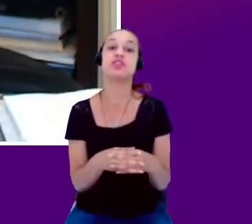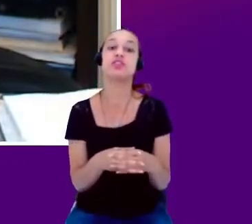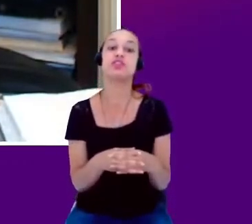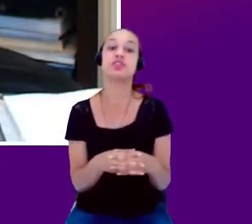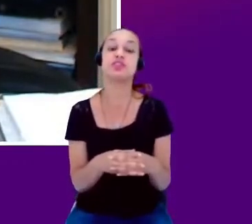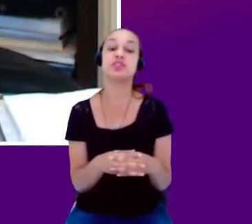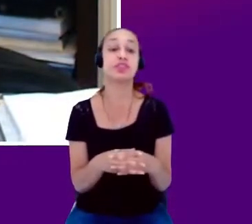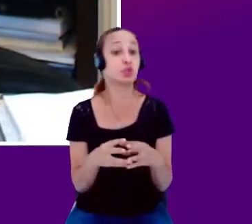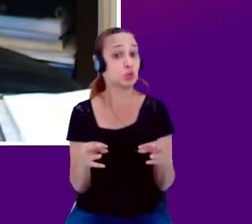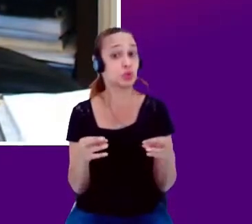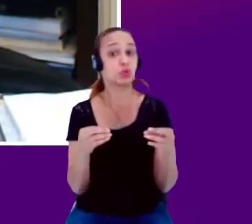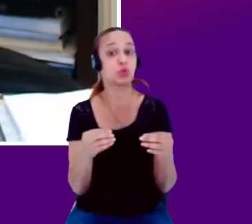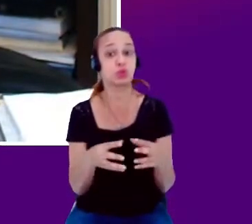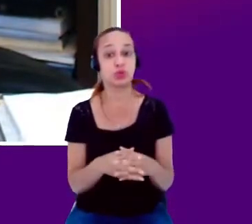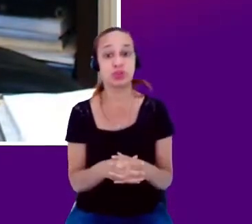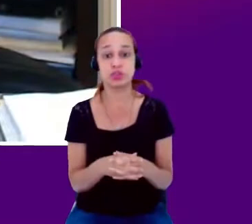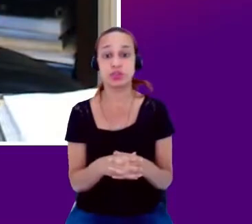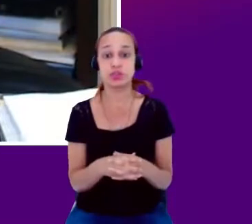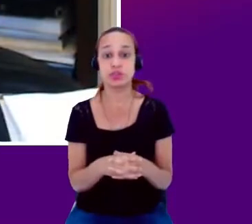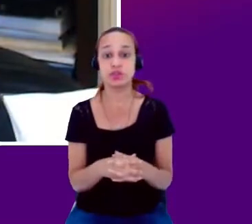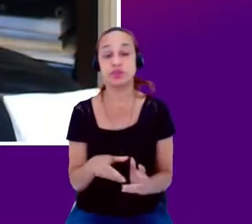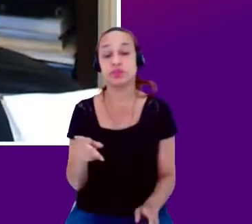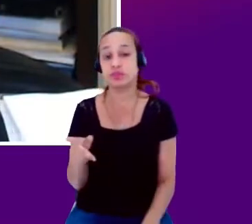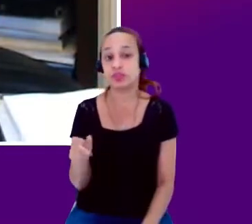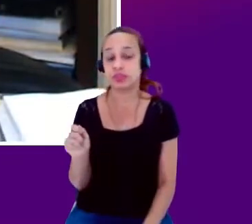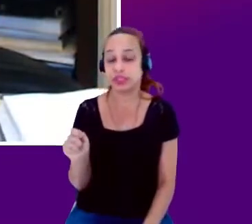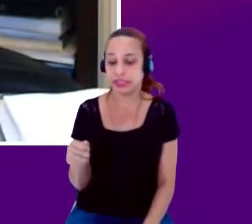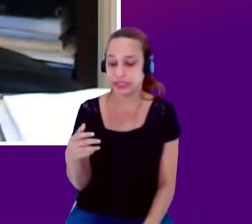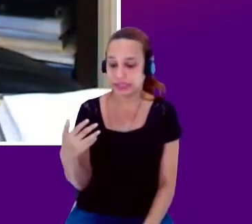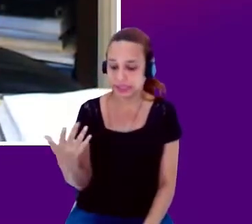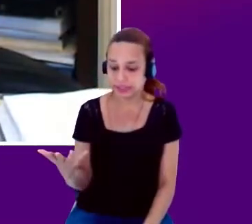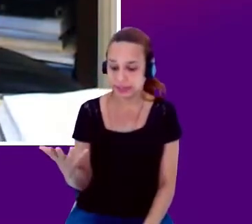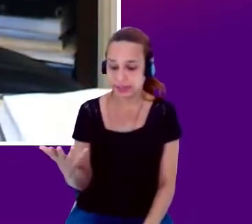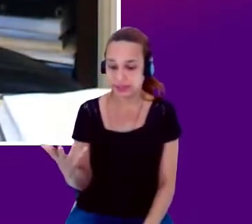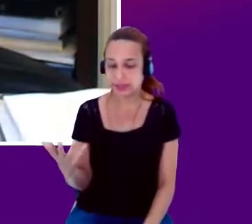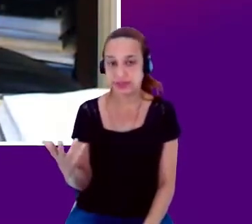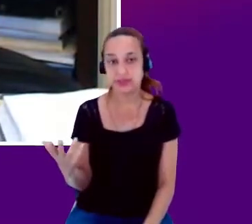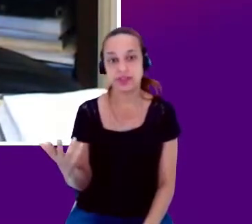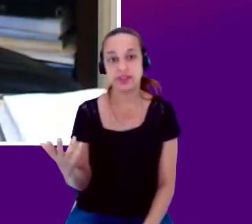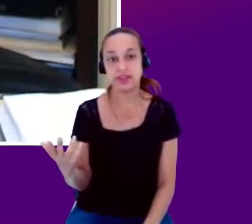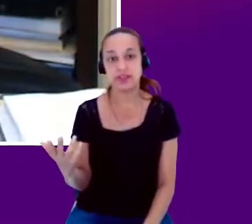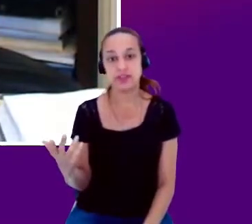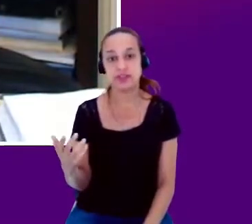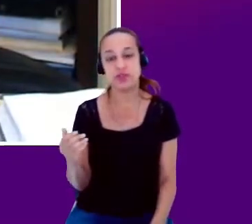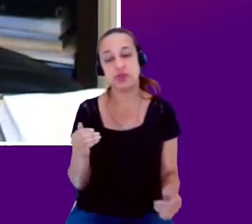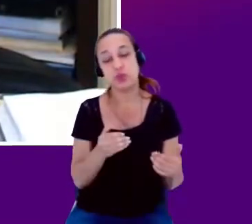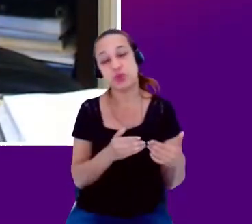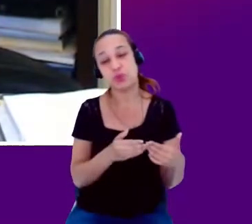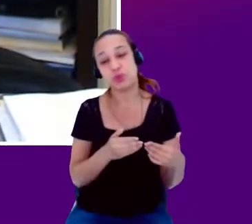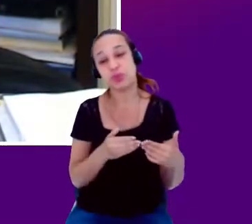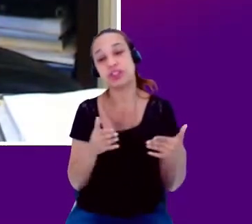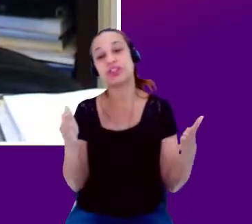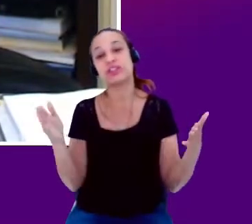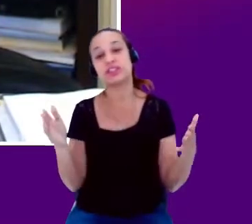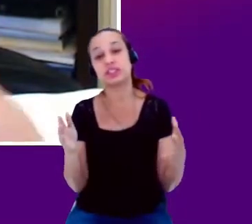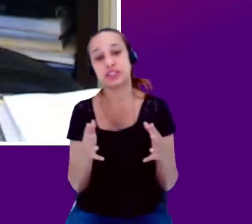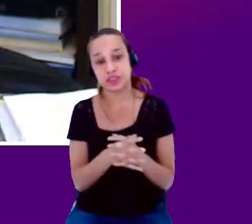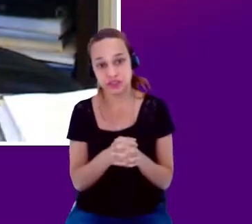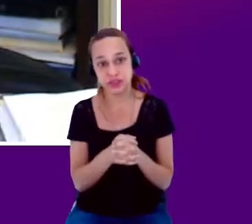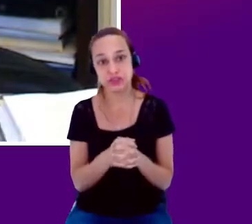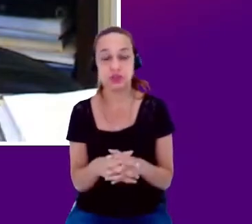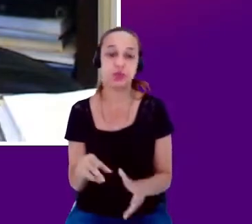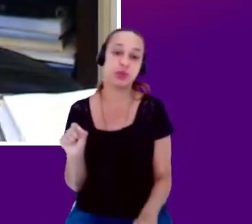todas, devem ser concebidos já desde o início com